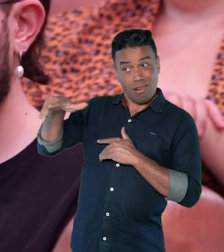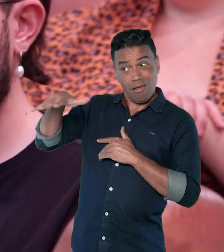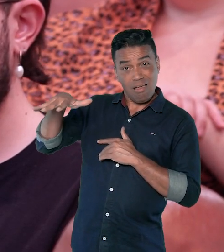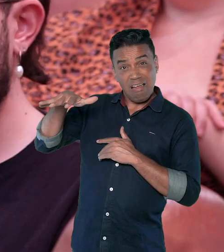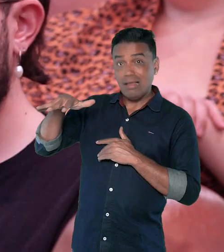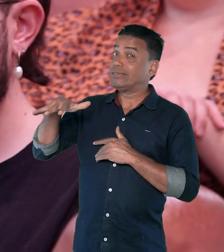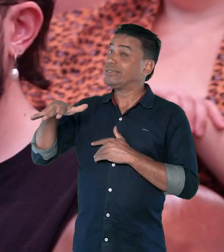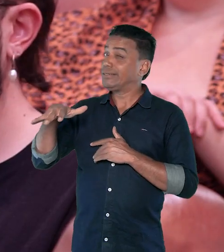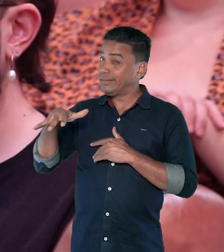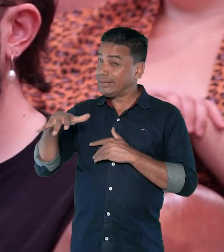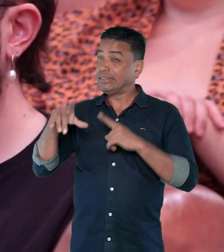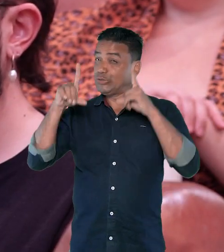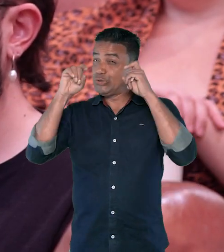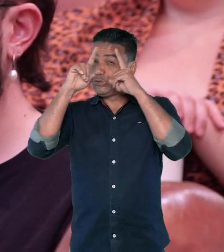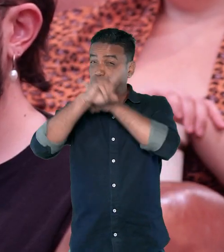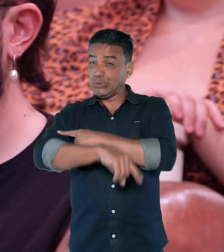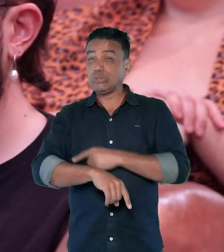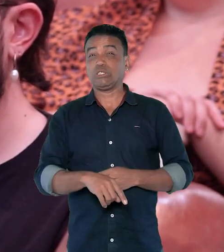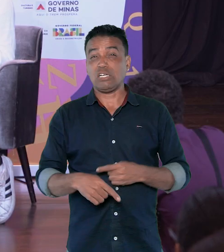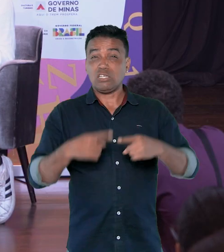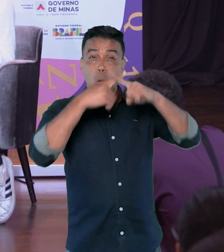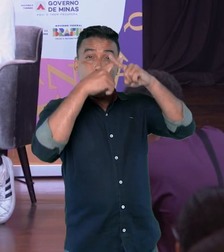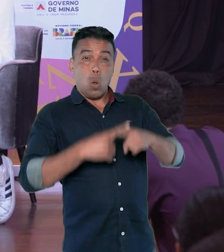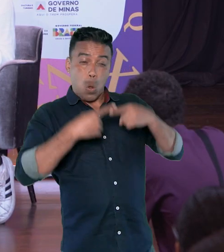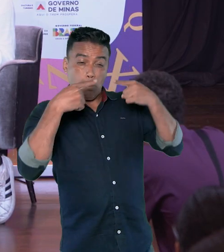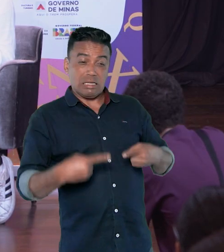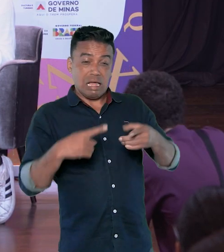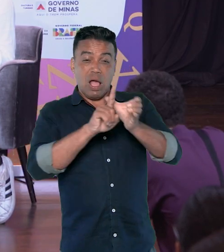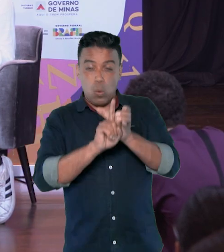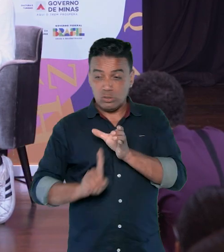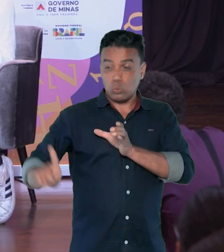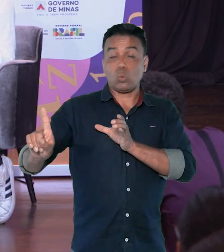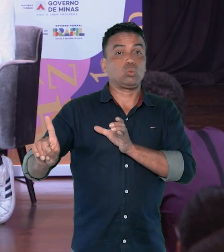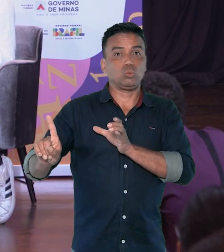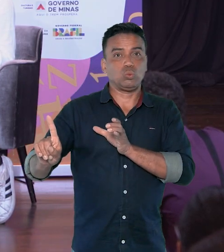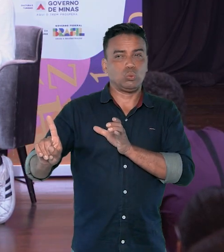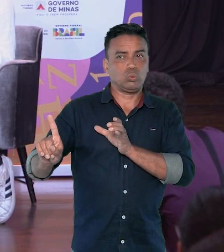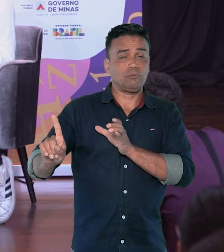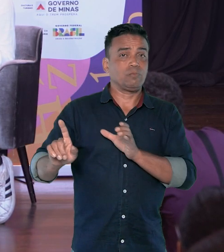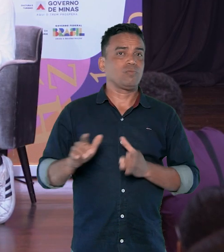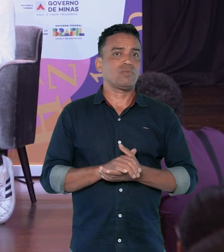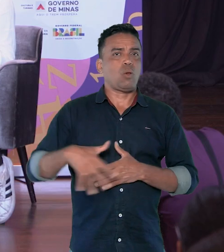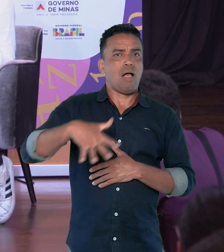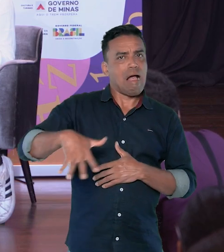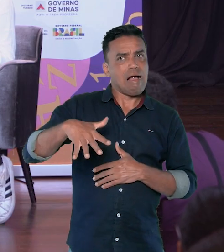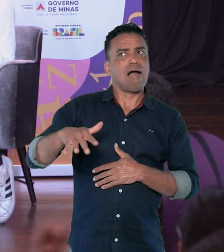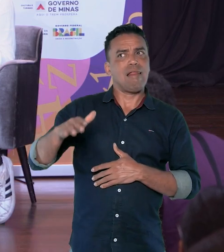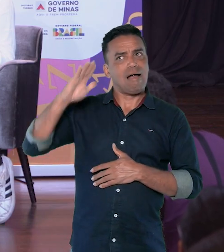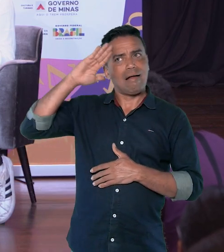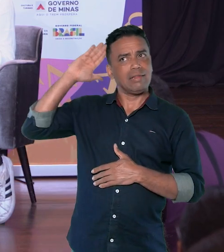um mundo de competição, um mundo de exclusão, um mundo que desconfia